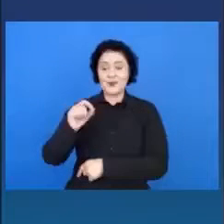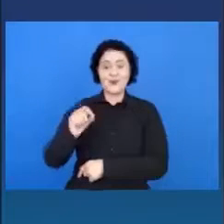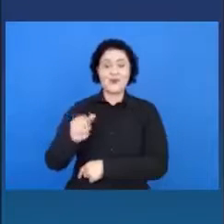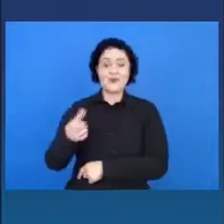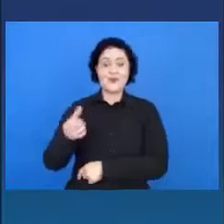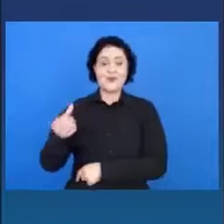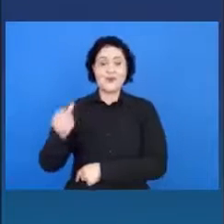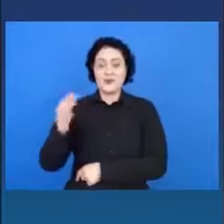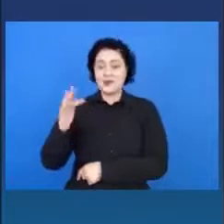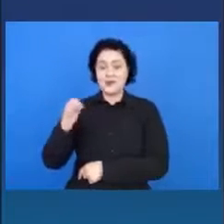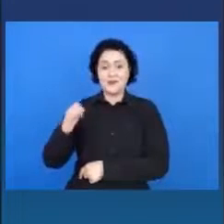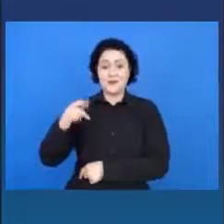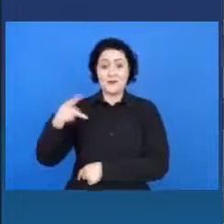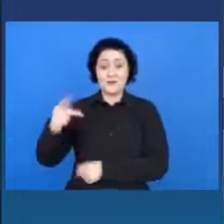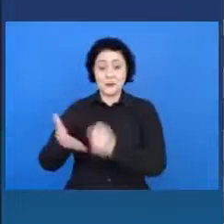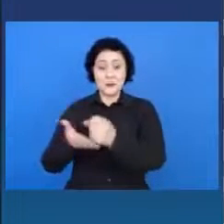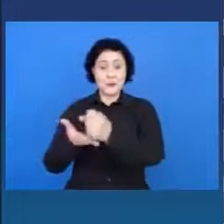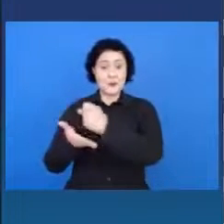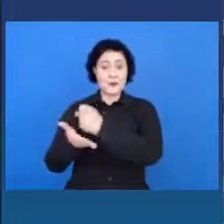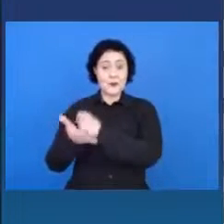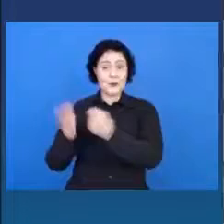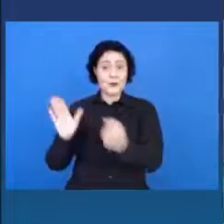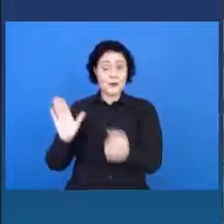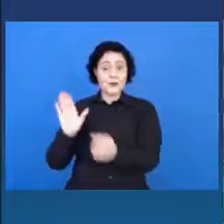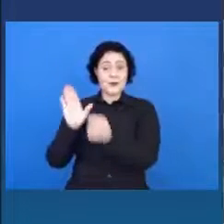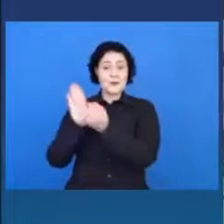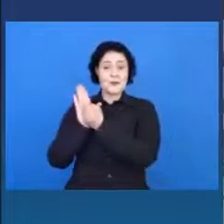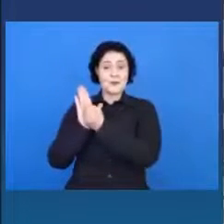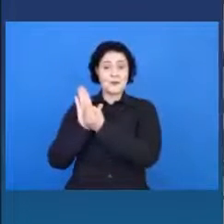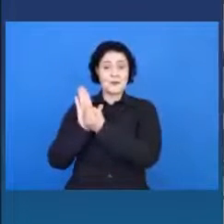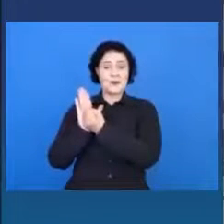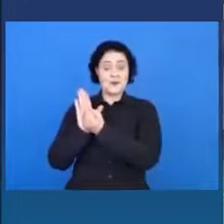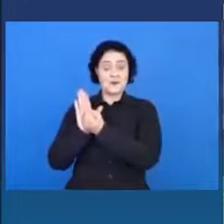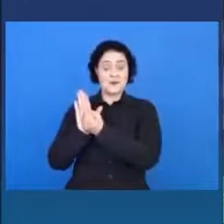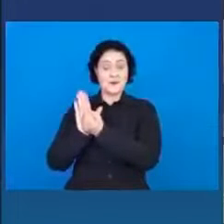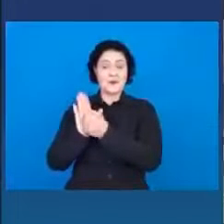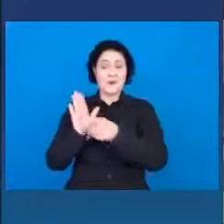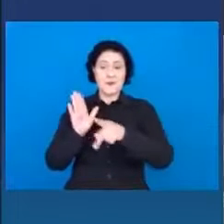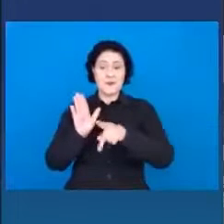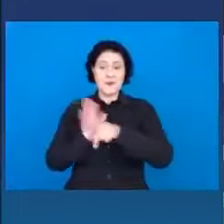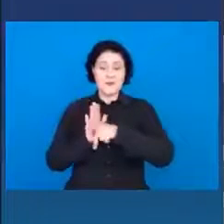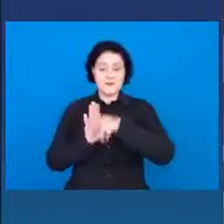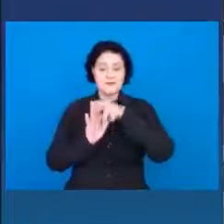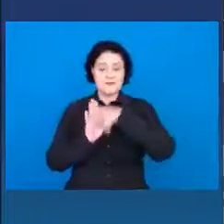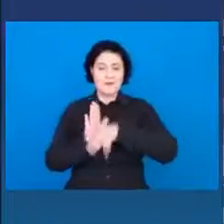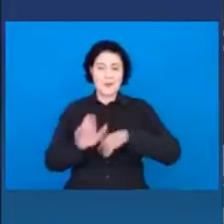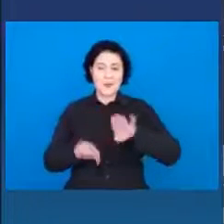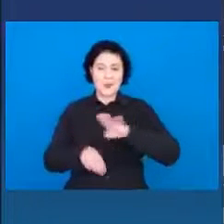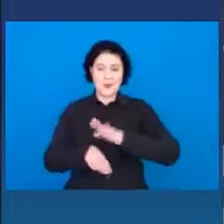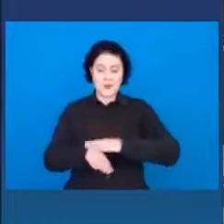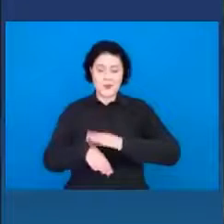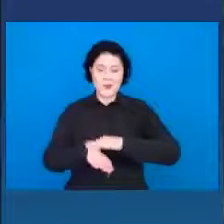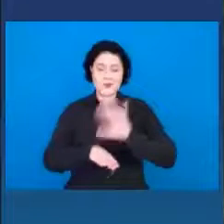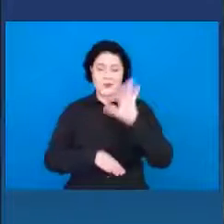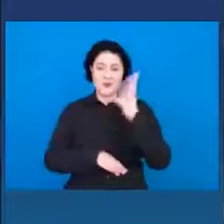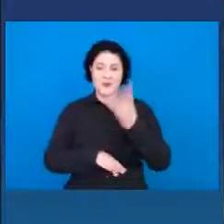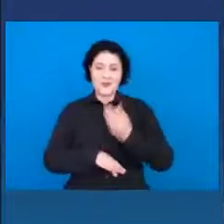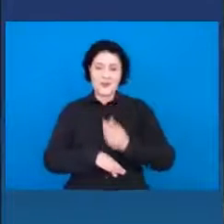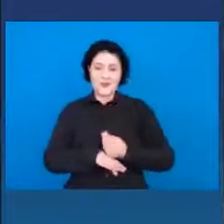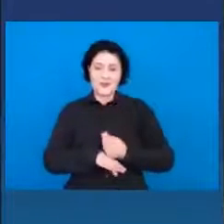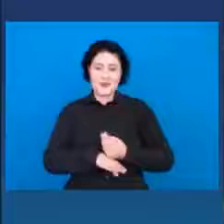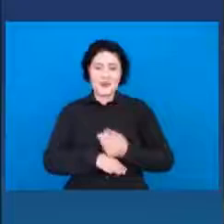afeto e obteve registro da marca nominativa com as renovações periódicas e de vidas e